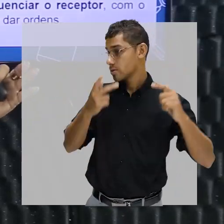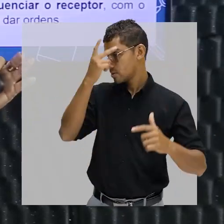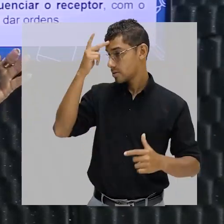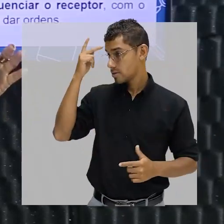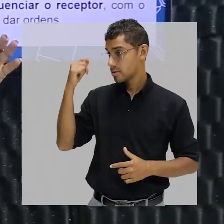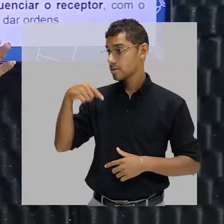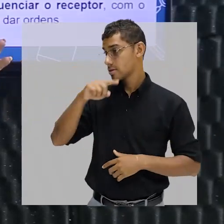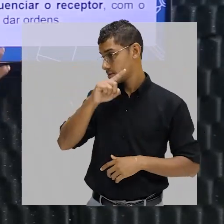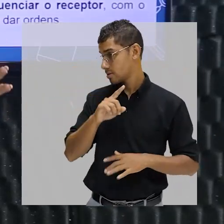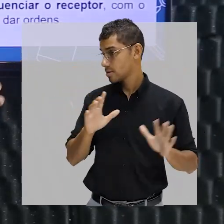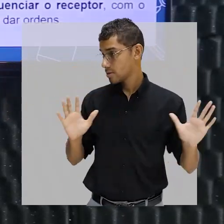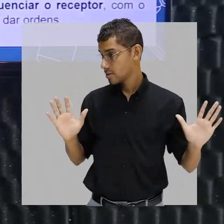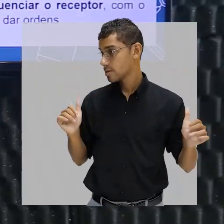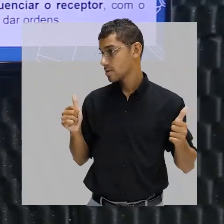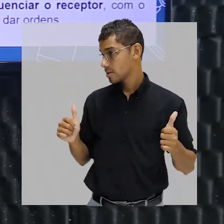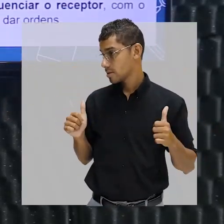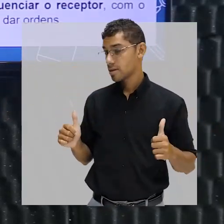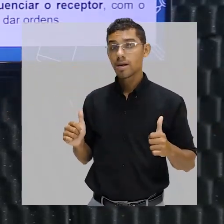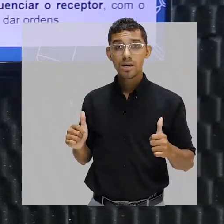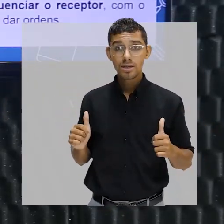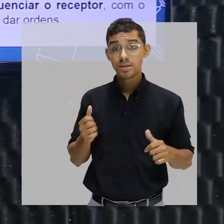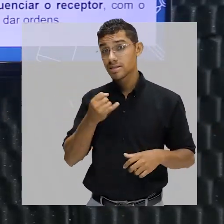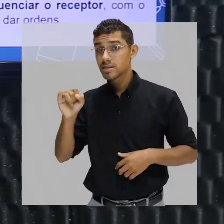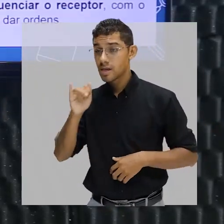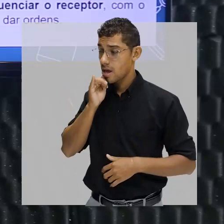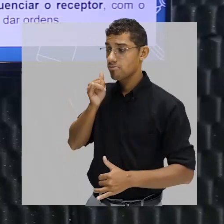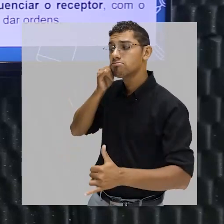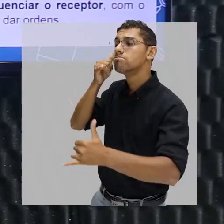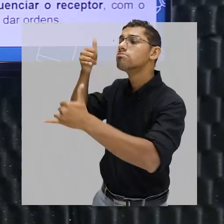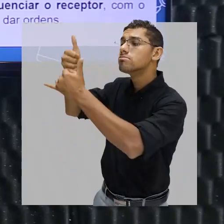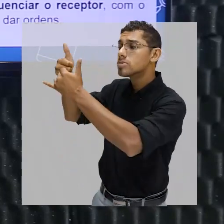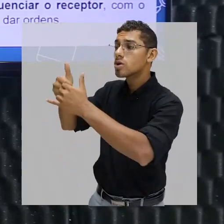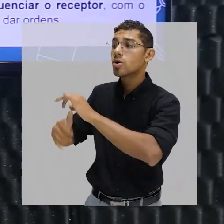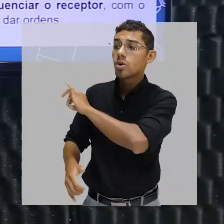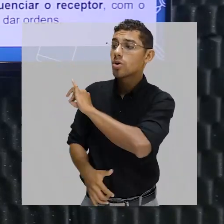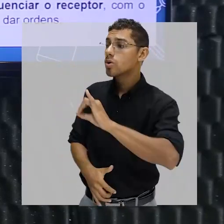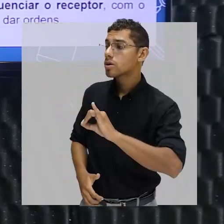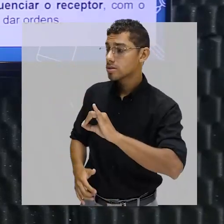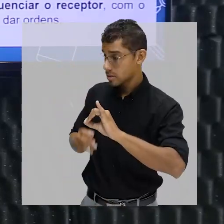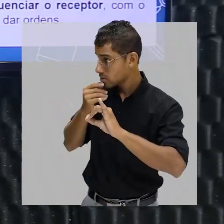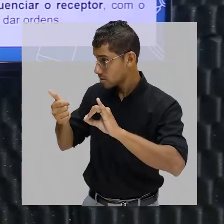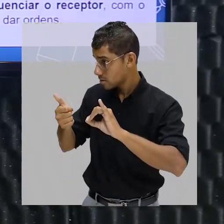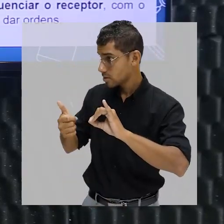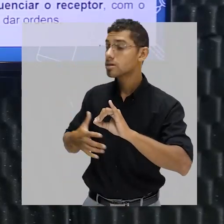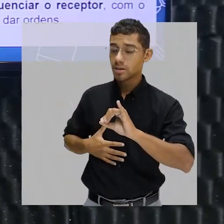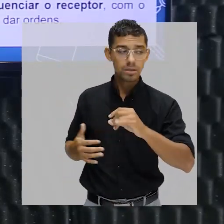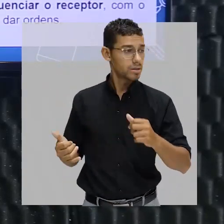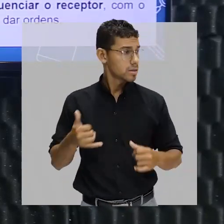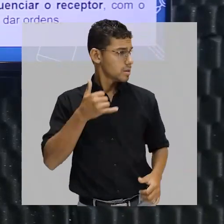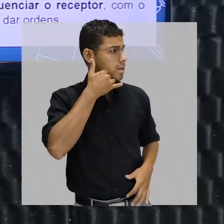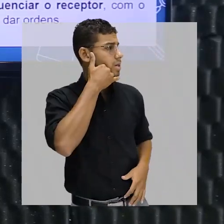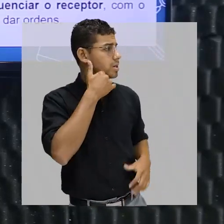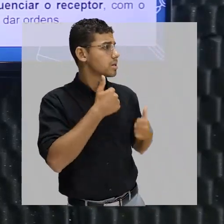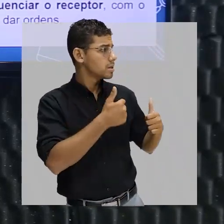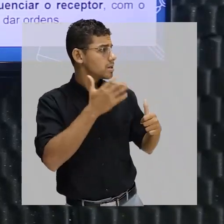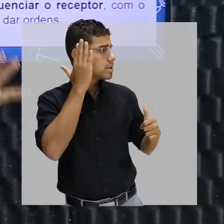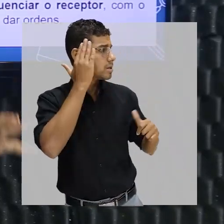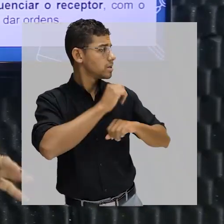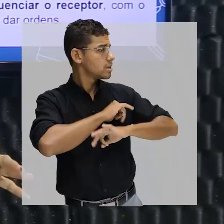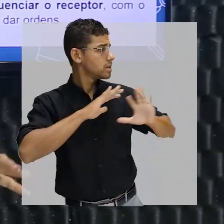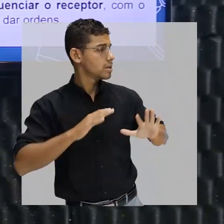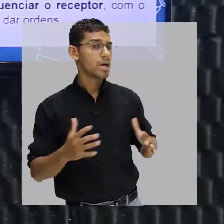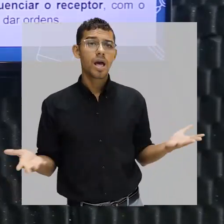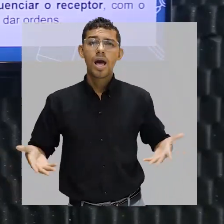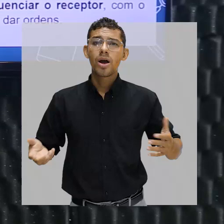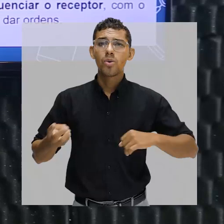pro outro contadinho, é mais ou menos assim. Então, se eu te liguei, eu quero saber se você também. Oi, oi, me ligou? Liguei. Com essa história de